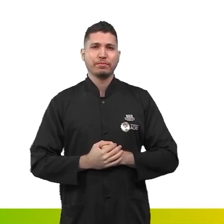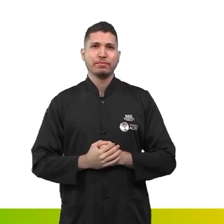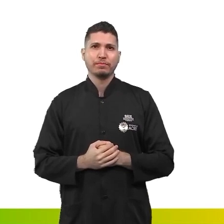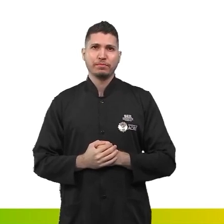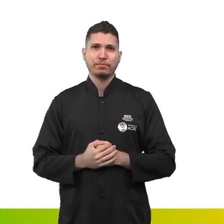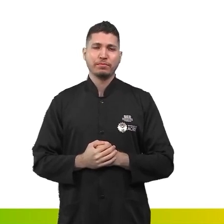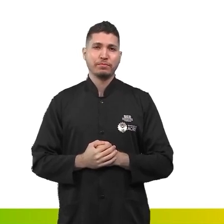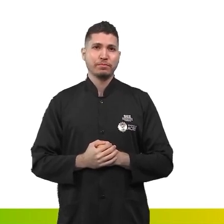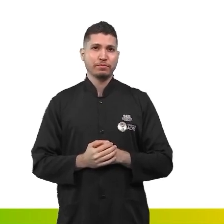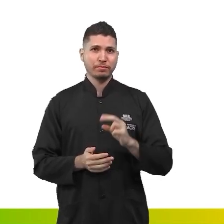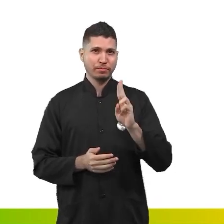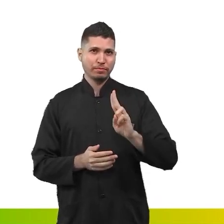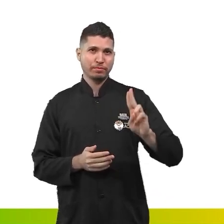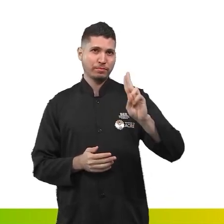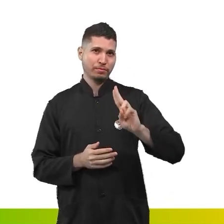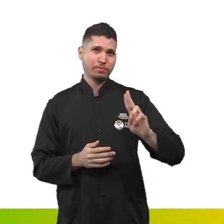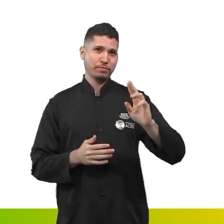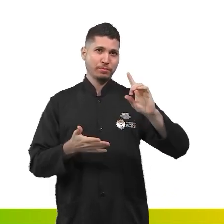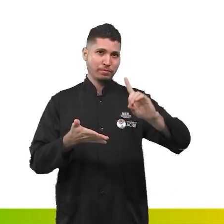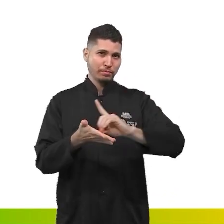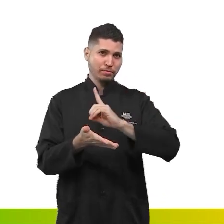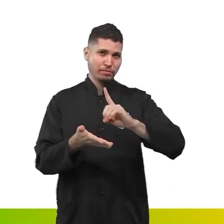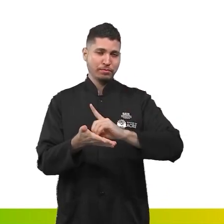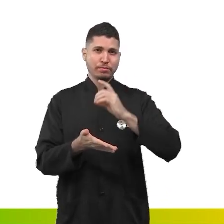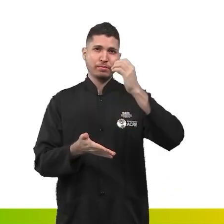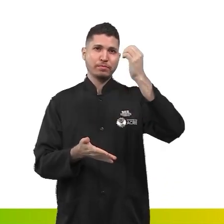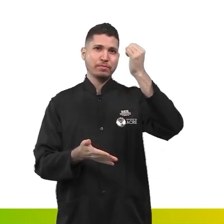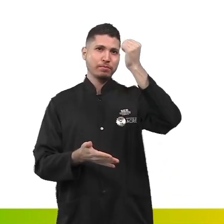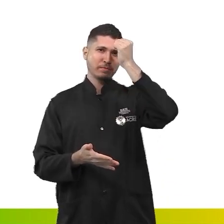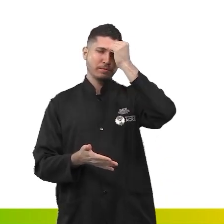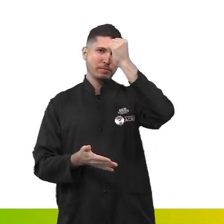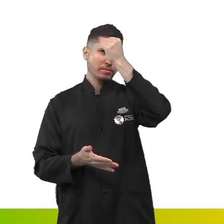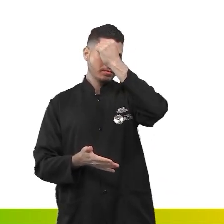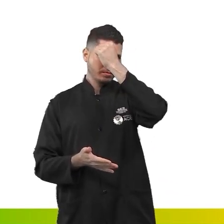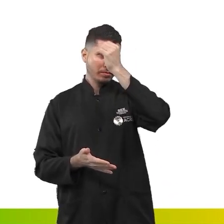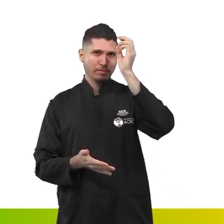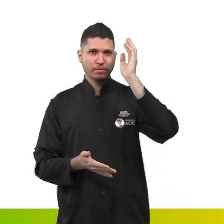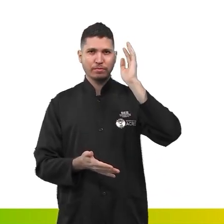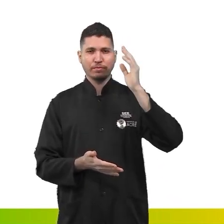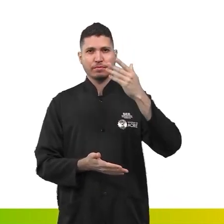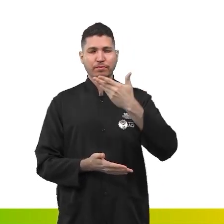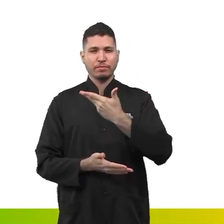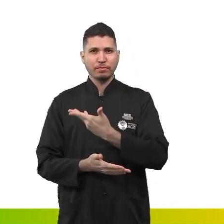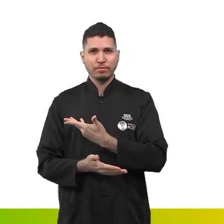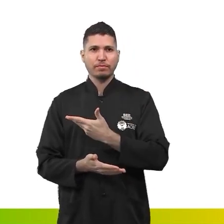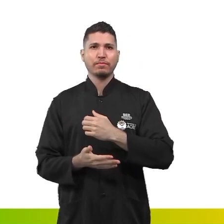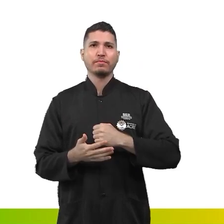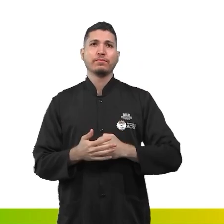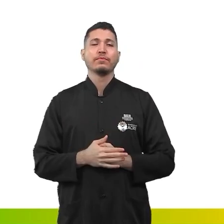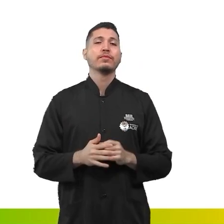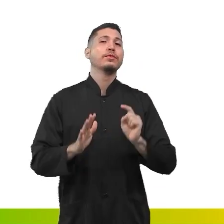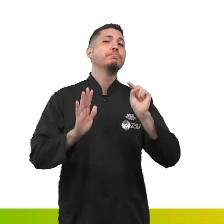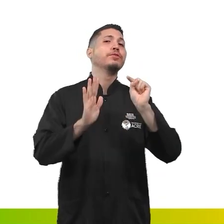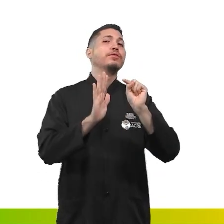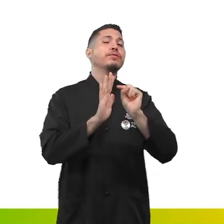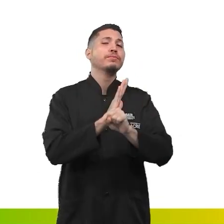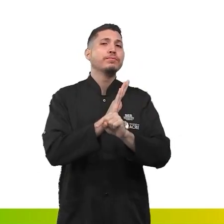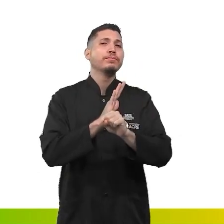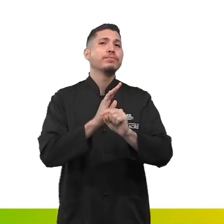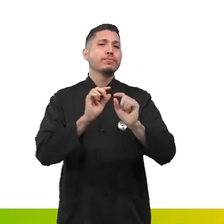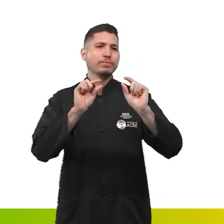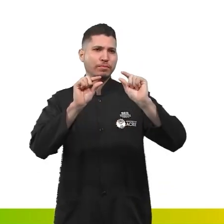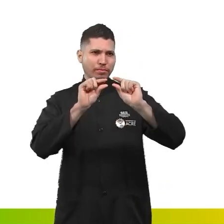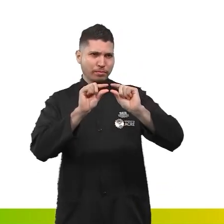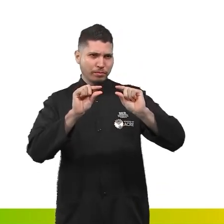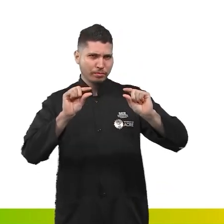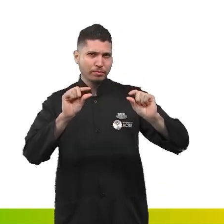do dicionário de sociologia essa afirmação. O que a questão pede de nós? Vamos no